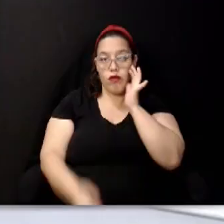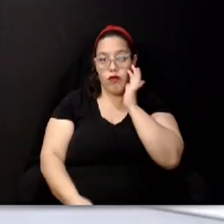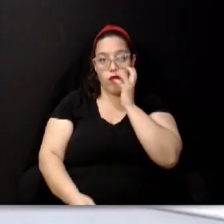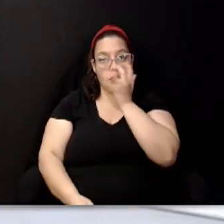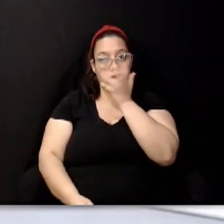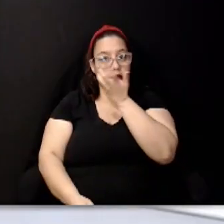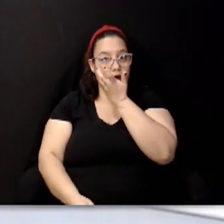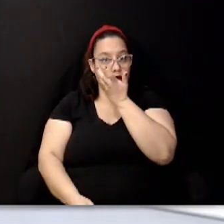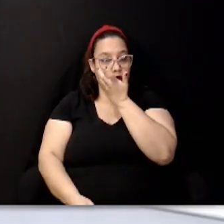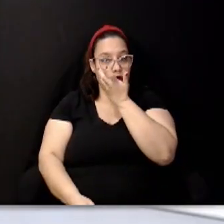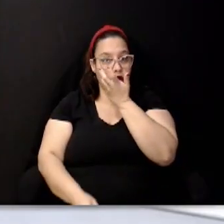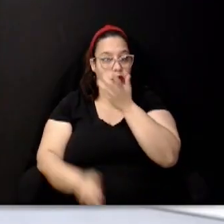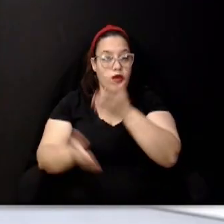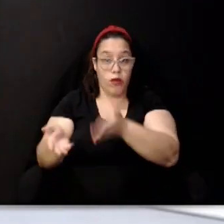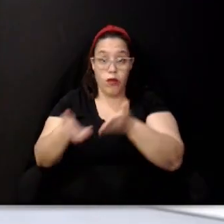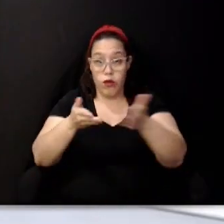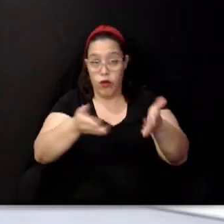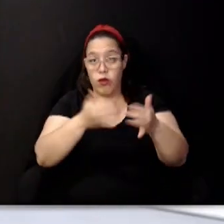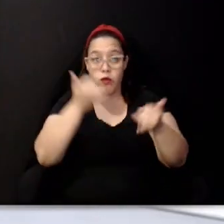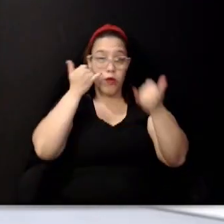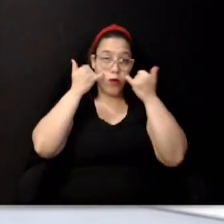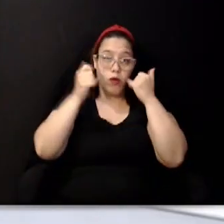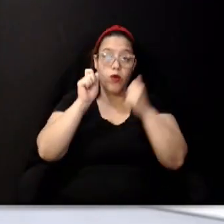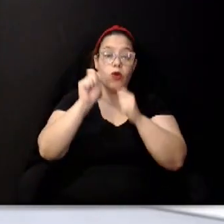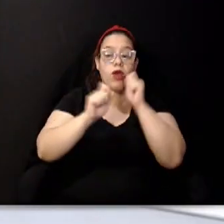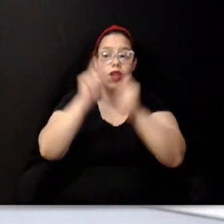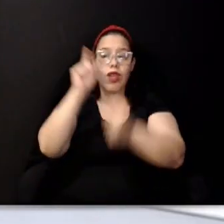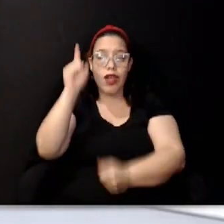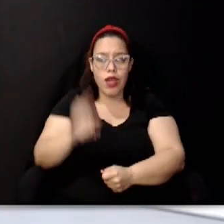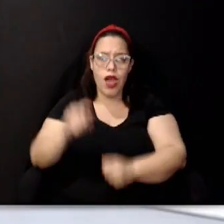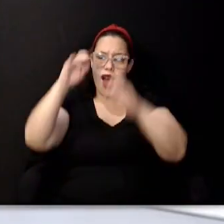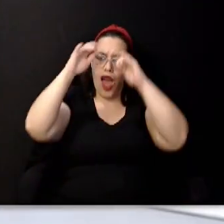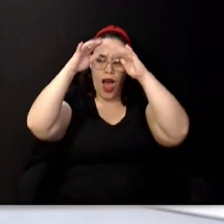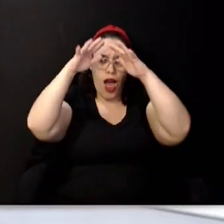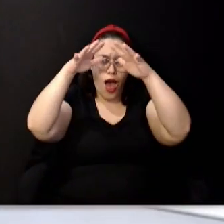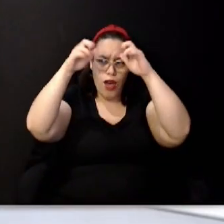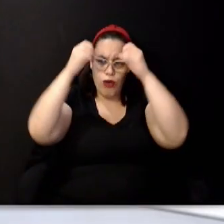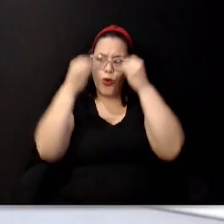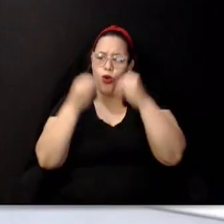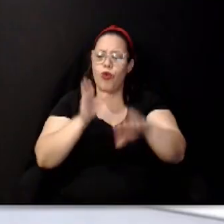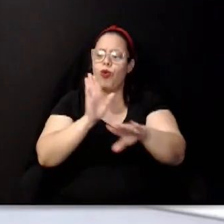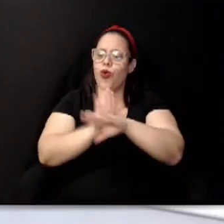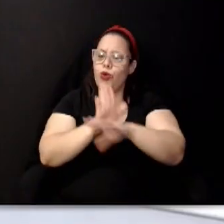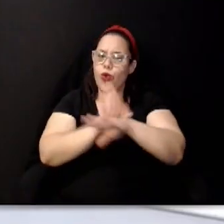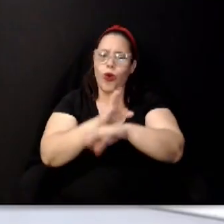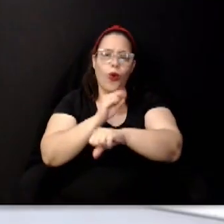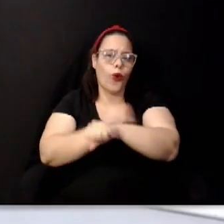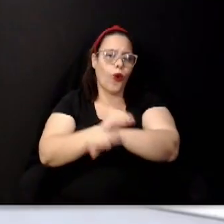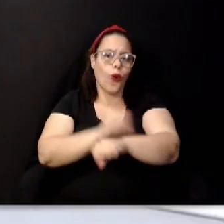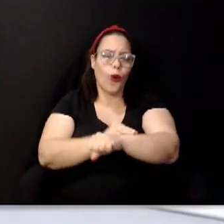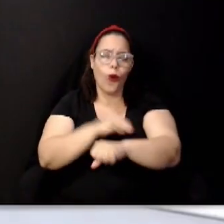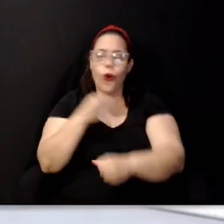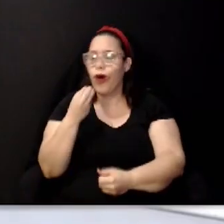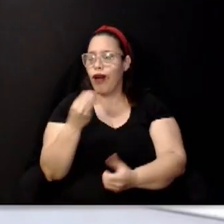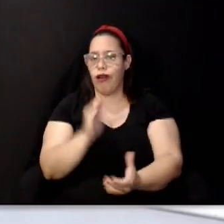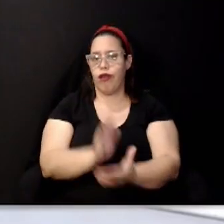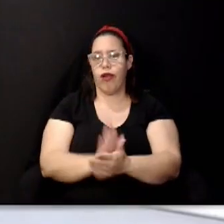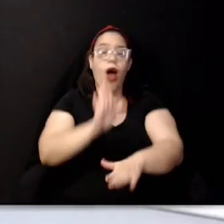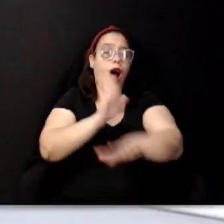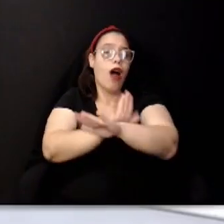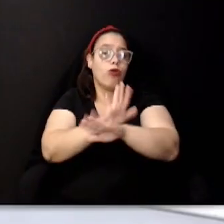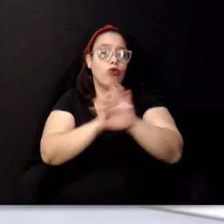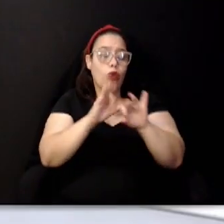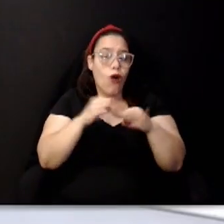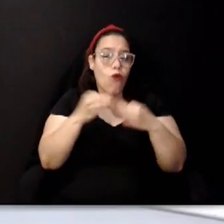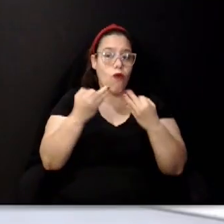levar a informação, né? O que é o autismo, como cuidar, né? Ajudar a família também é importante.